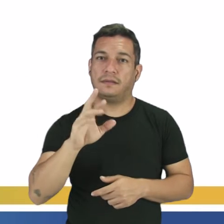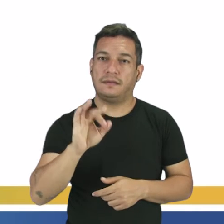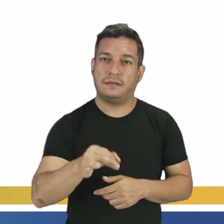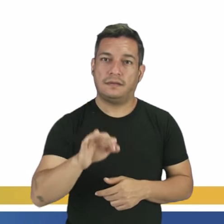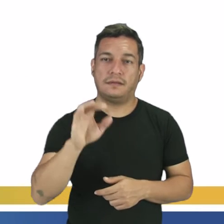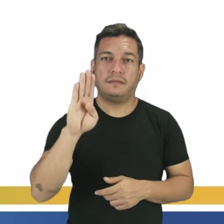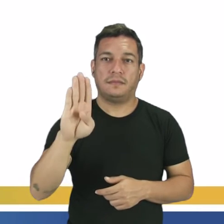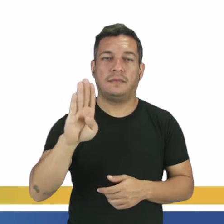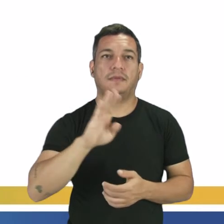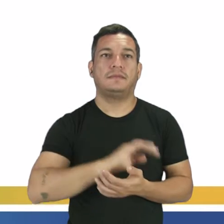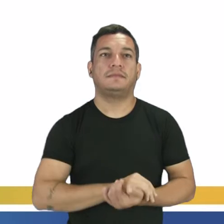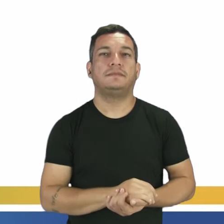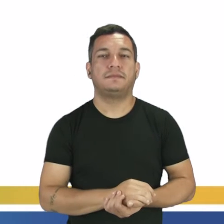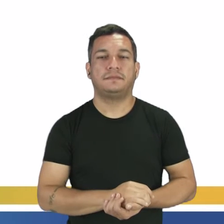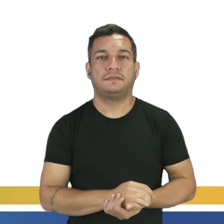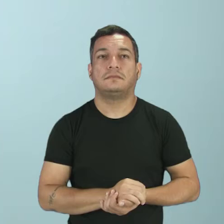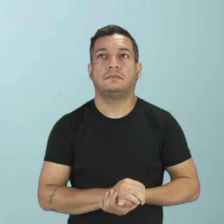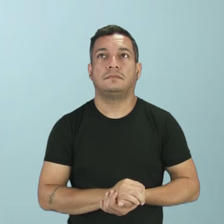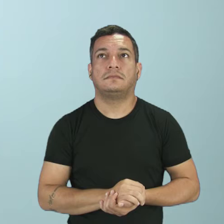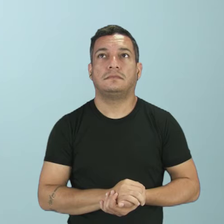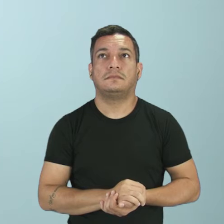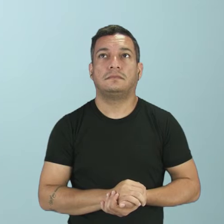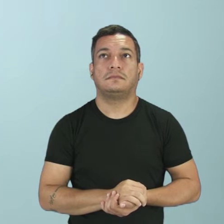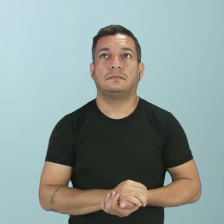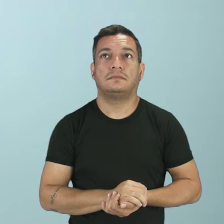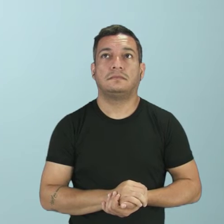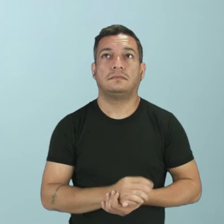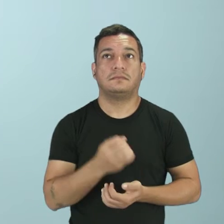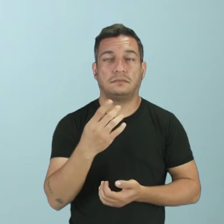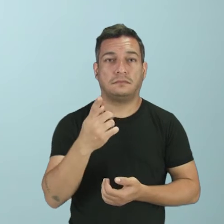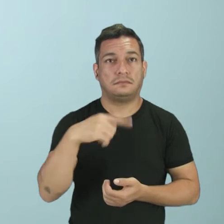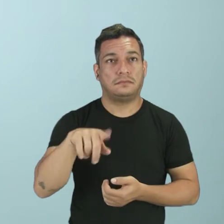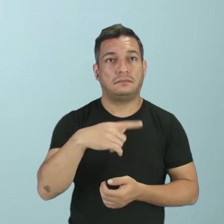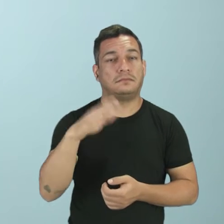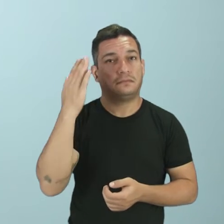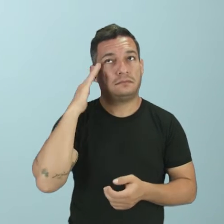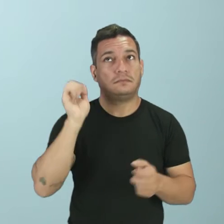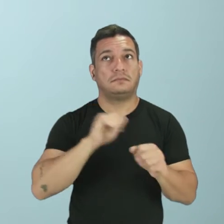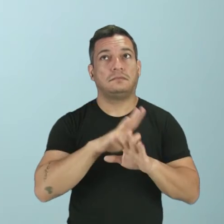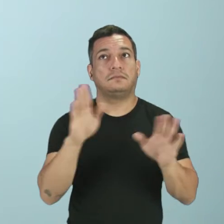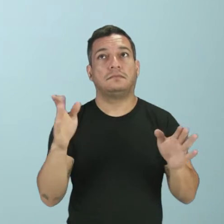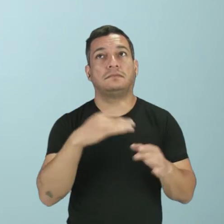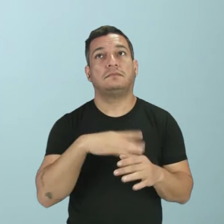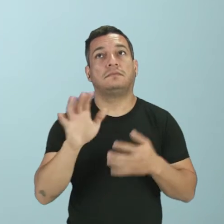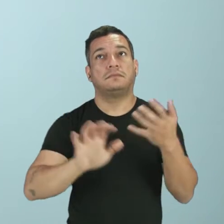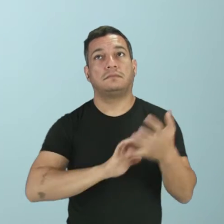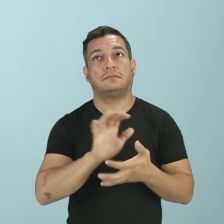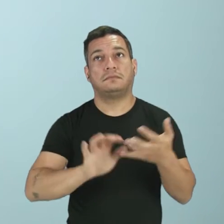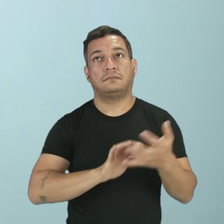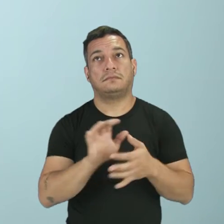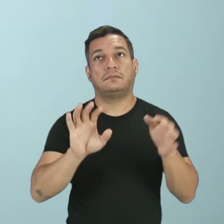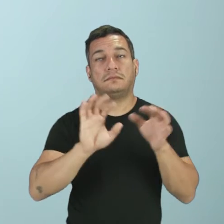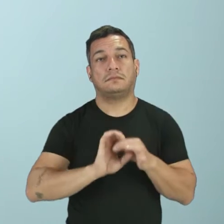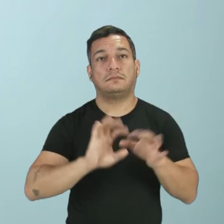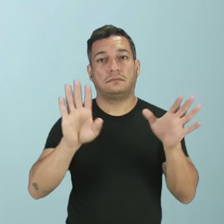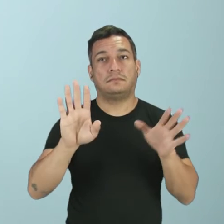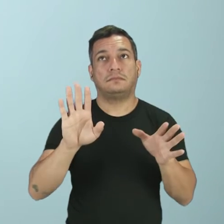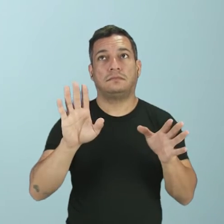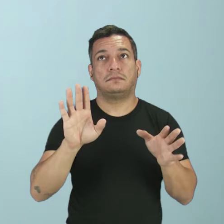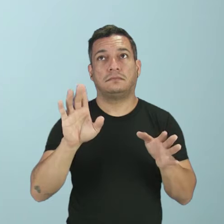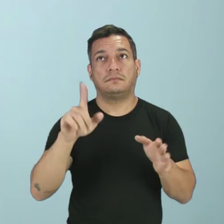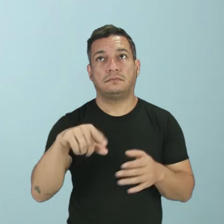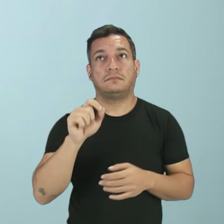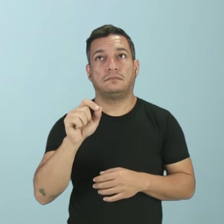B, Giuseppe Garibaldi. É bom que vocês entendam, né, que essas revoluções liberais